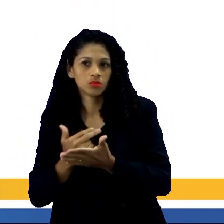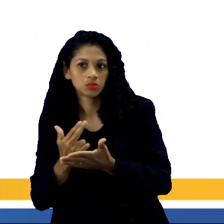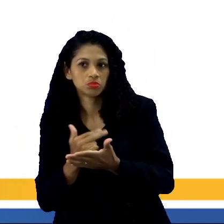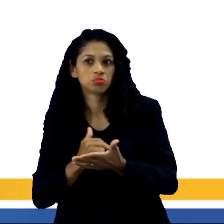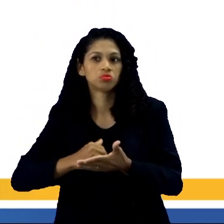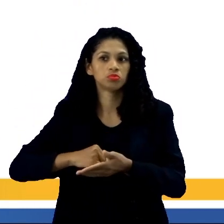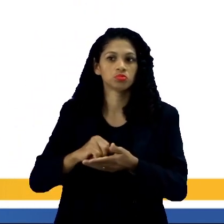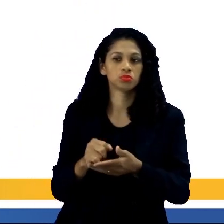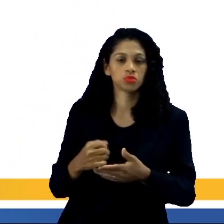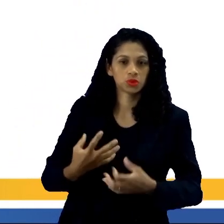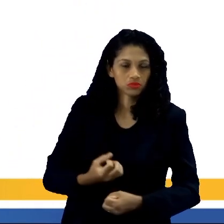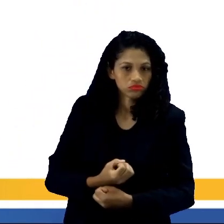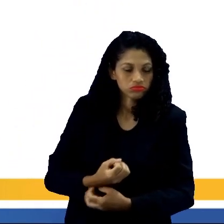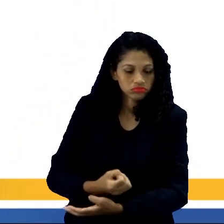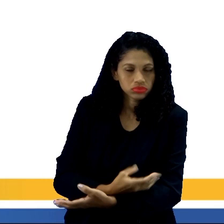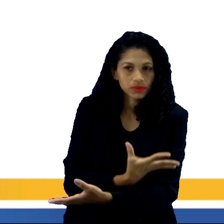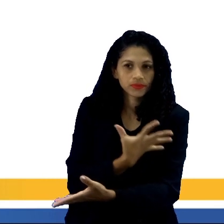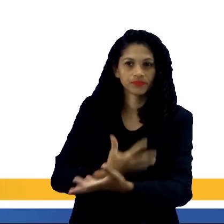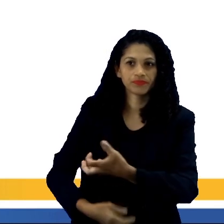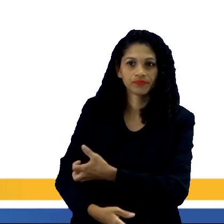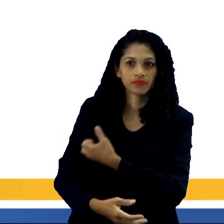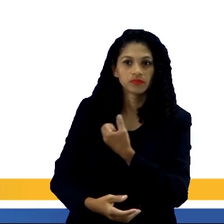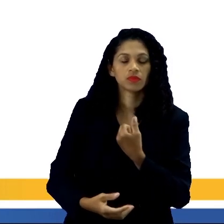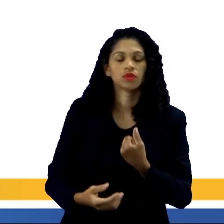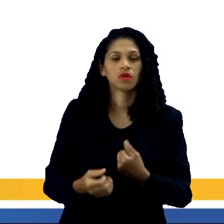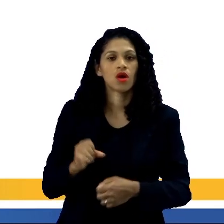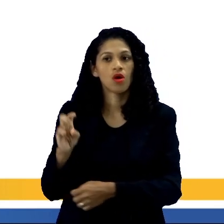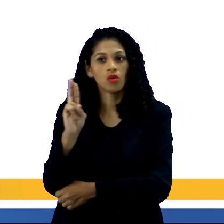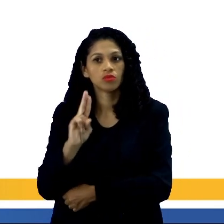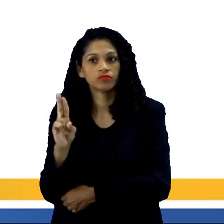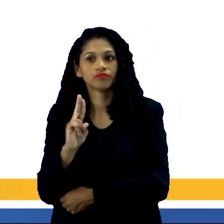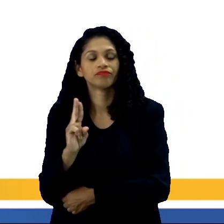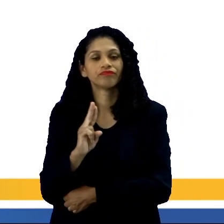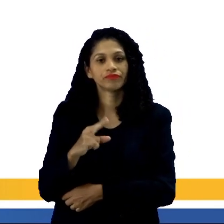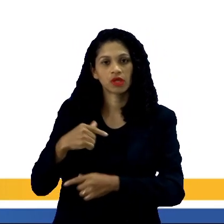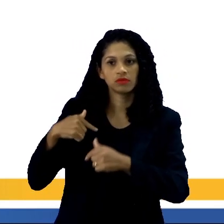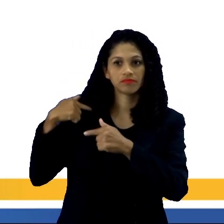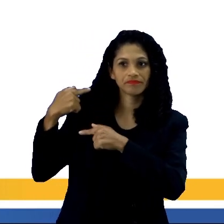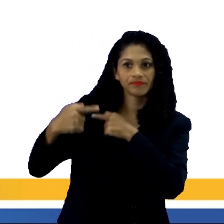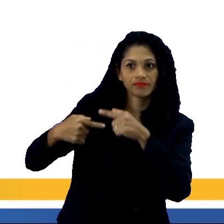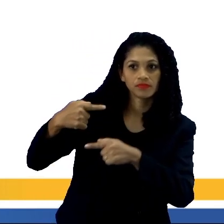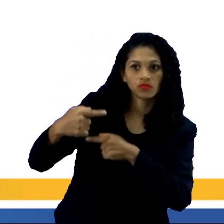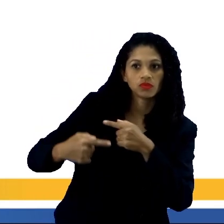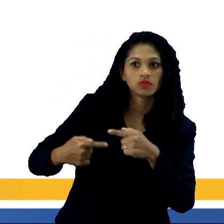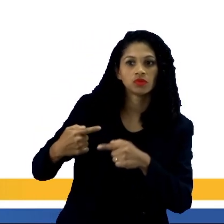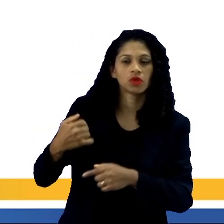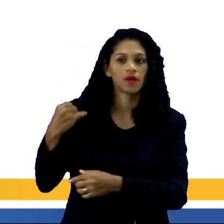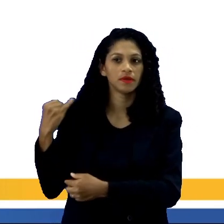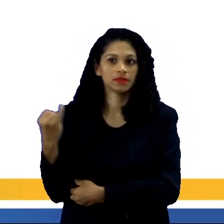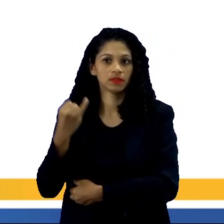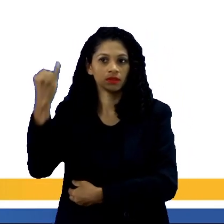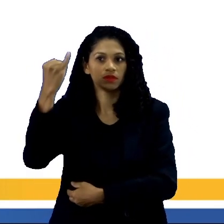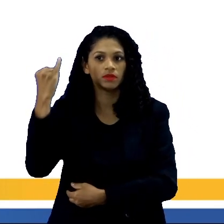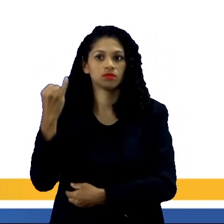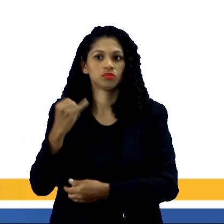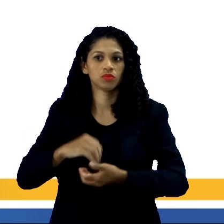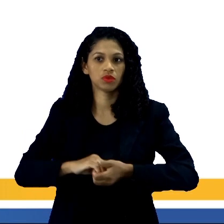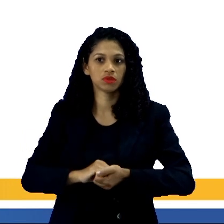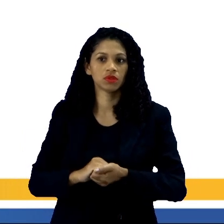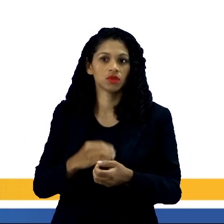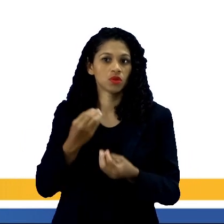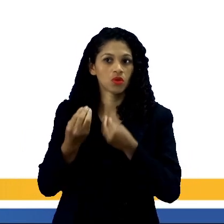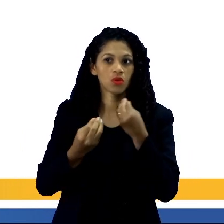diversão. Tradicionalmente realizada em ocasiões importantes como cerimônias de passagem, nascimento, casamento, morte,